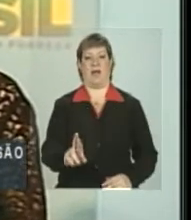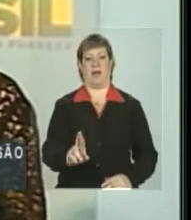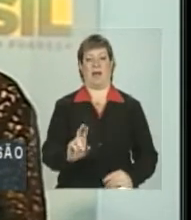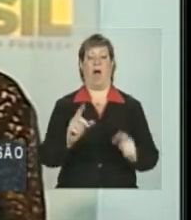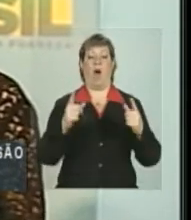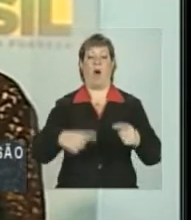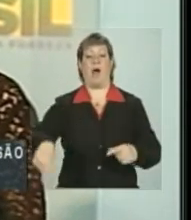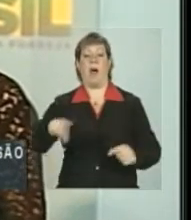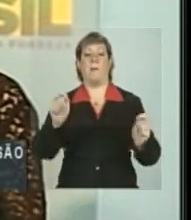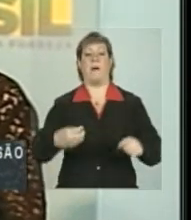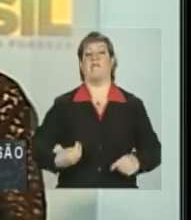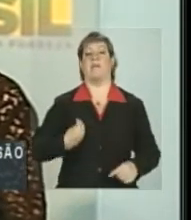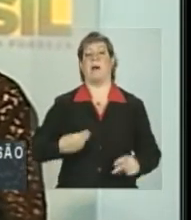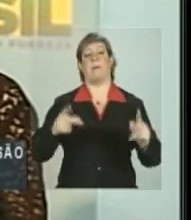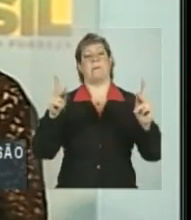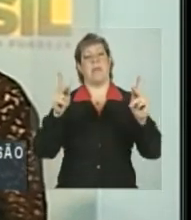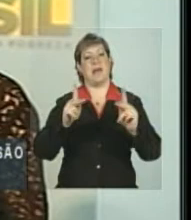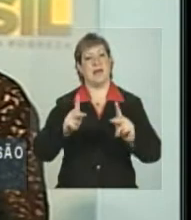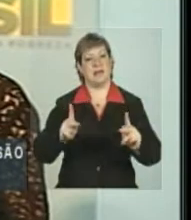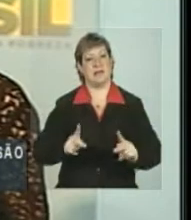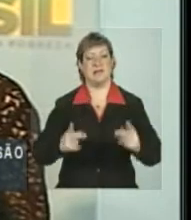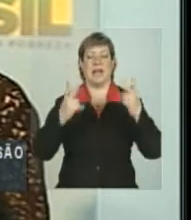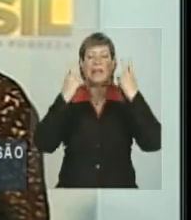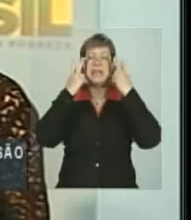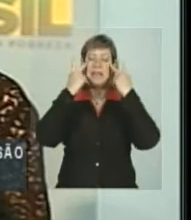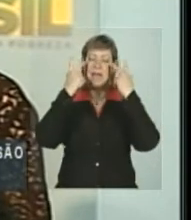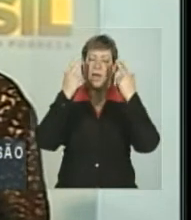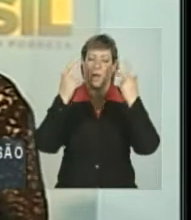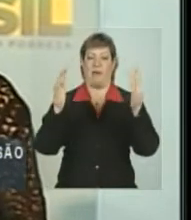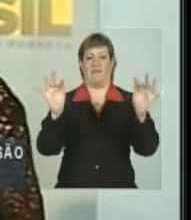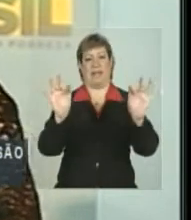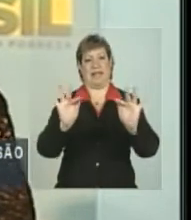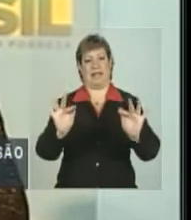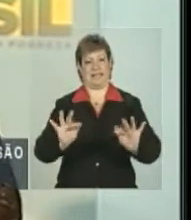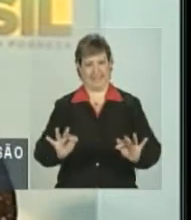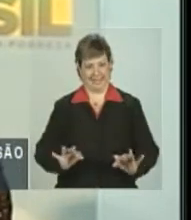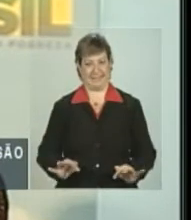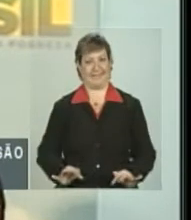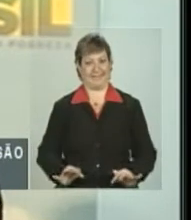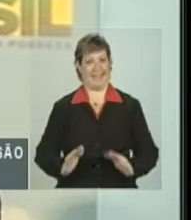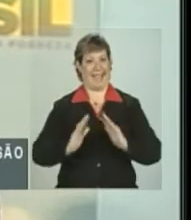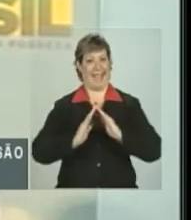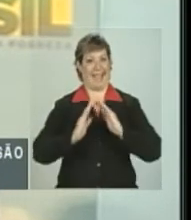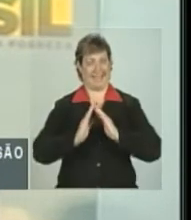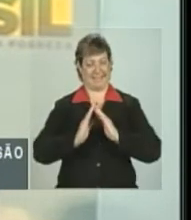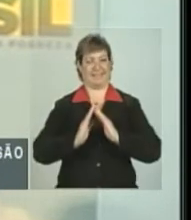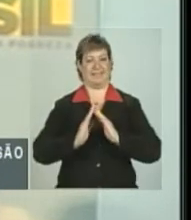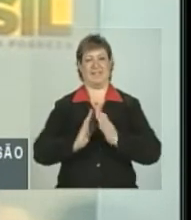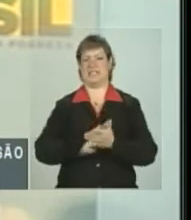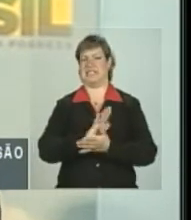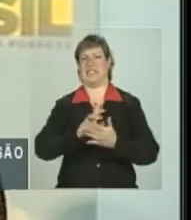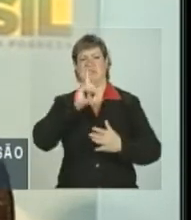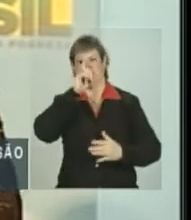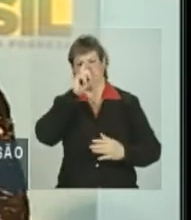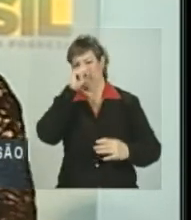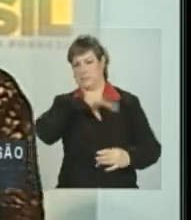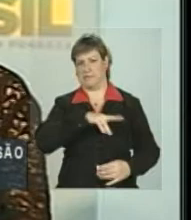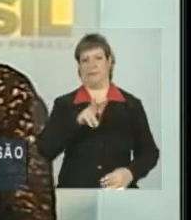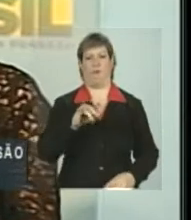elas possam viver em paz, com tranquilidade e felicidade, e sem violência.